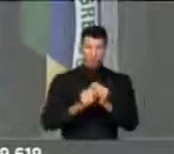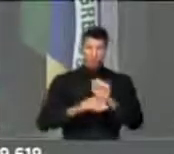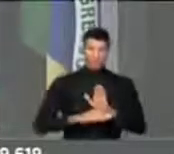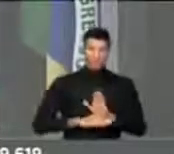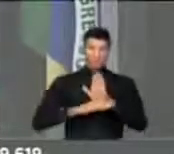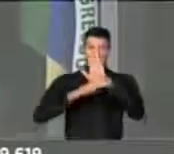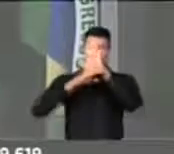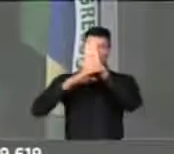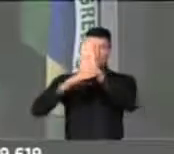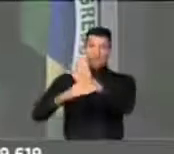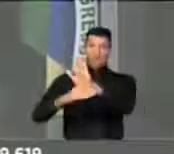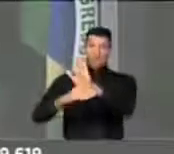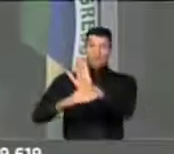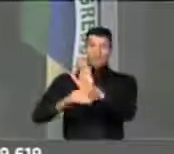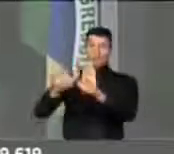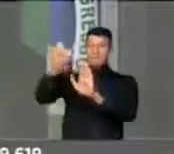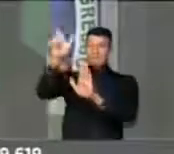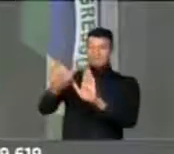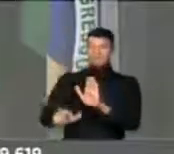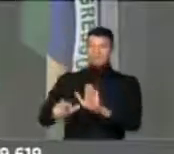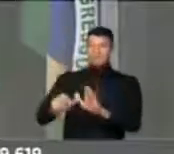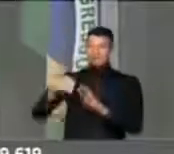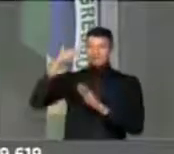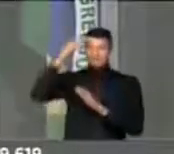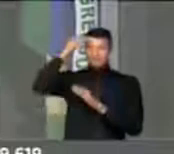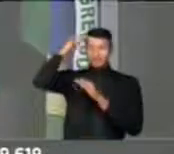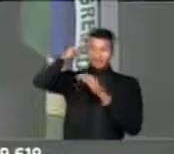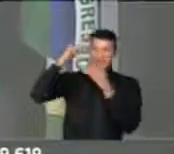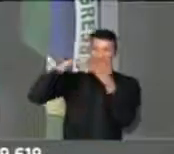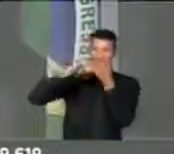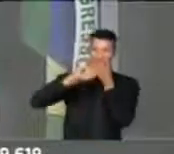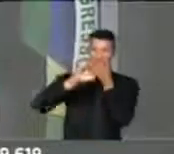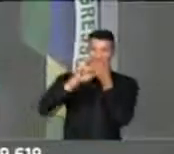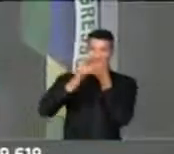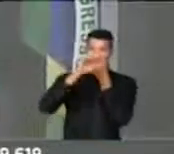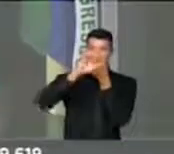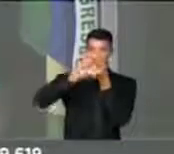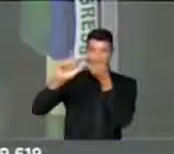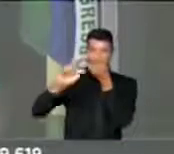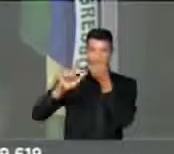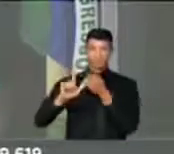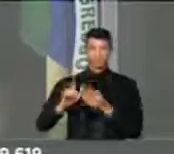ajudar essa figura extraordinária de Michel Temer